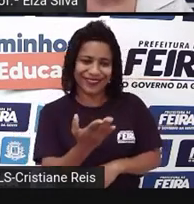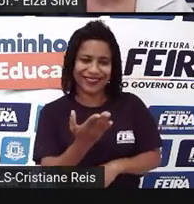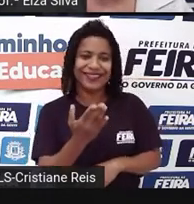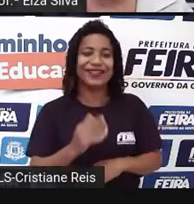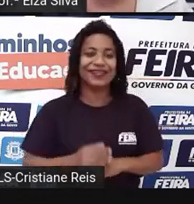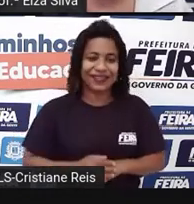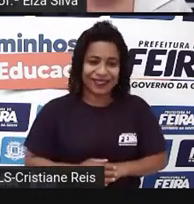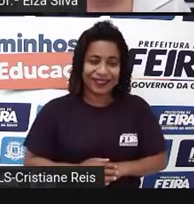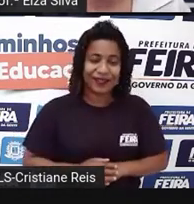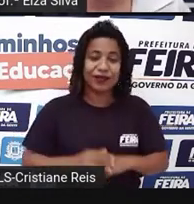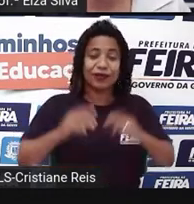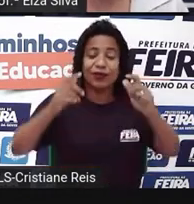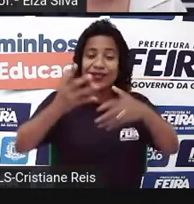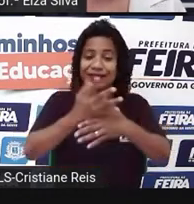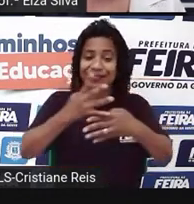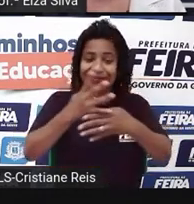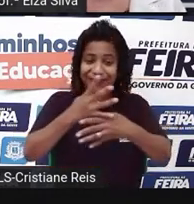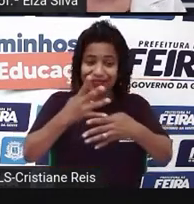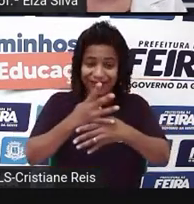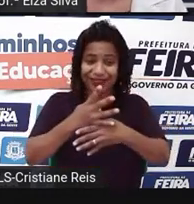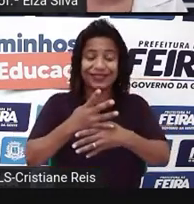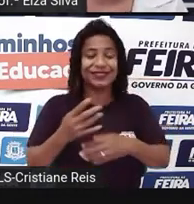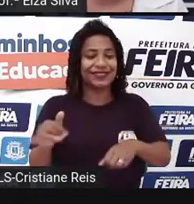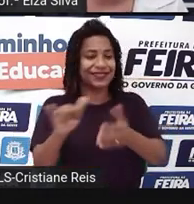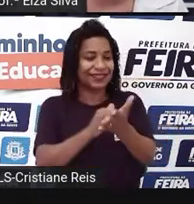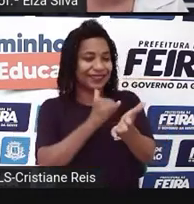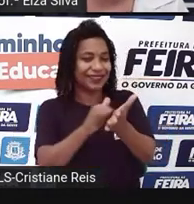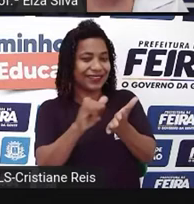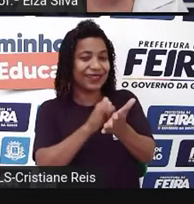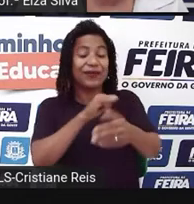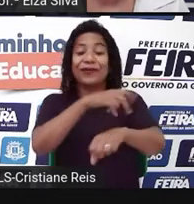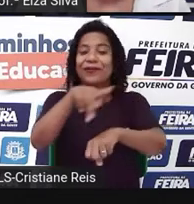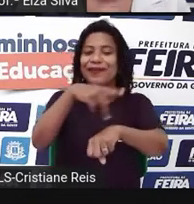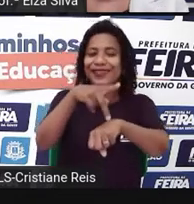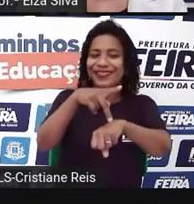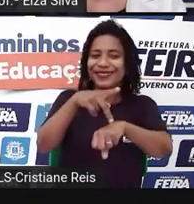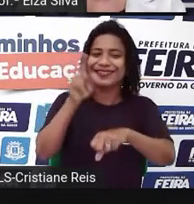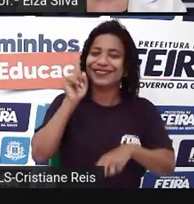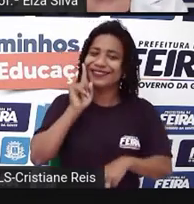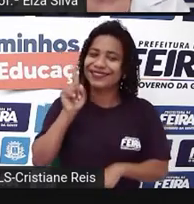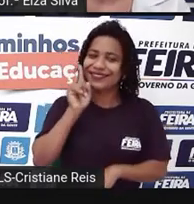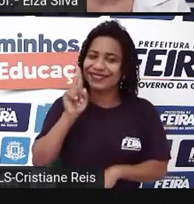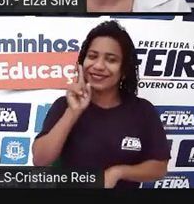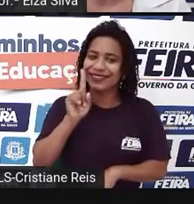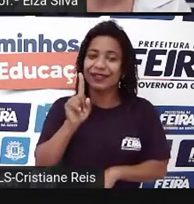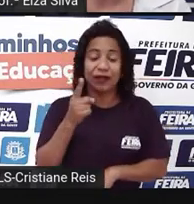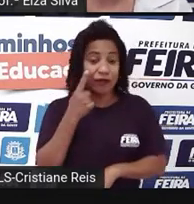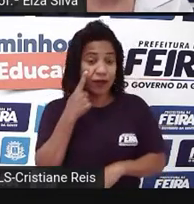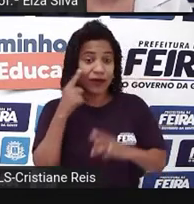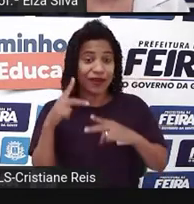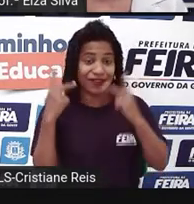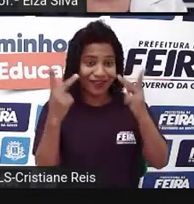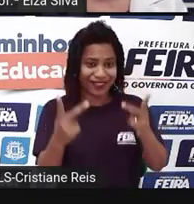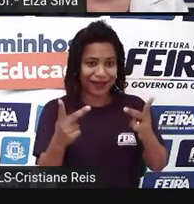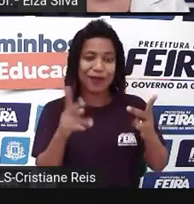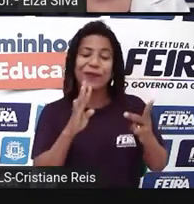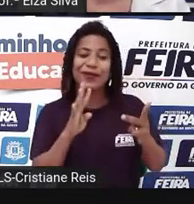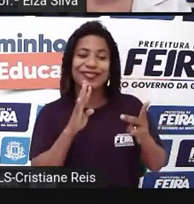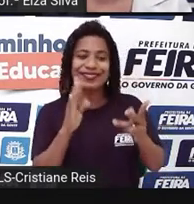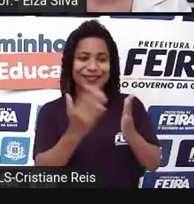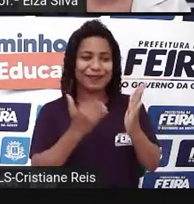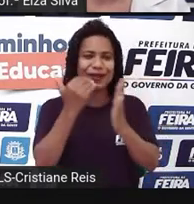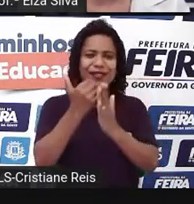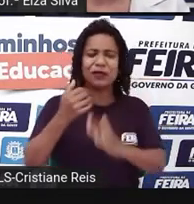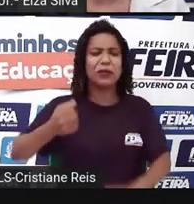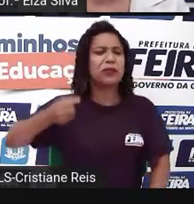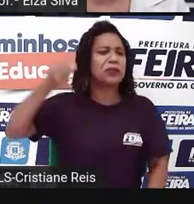que ficam na cidade de Nova York, nos Estados Unidos da América, ok? Então, vamos conhecer um pouquinho mais sobre a história da